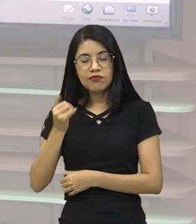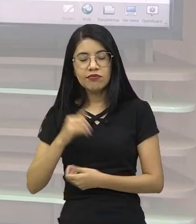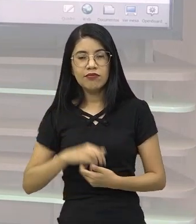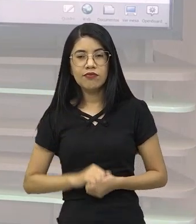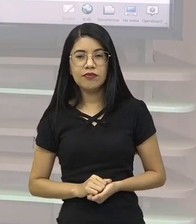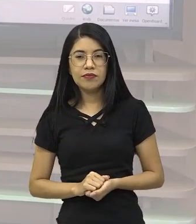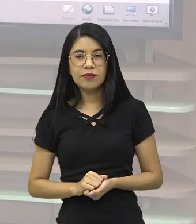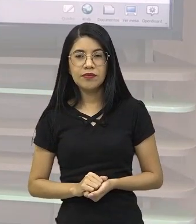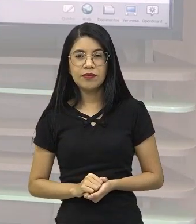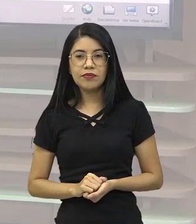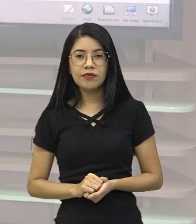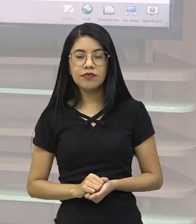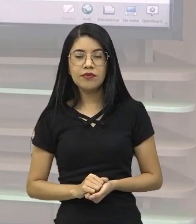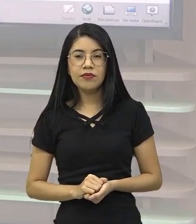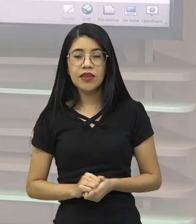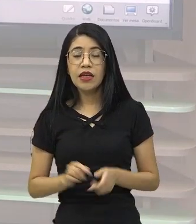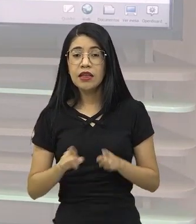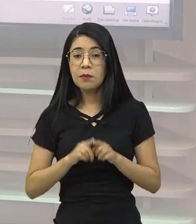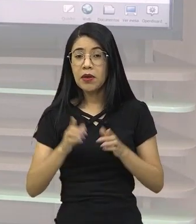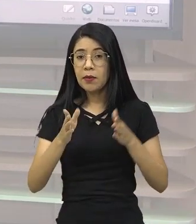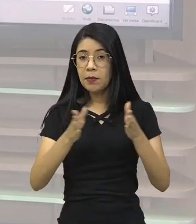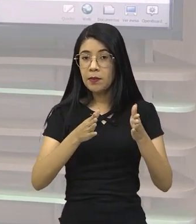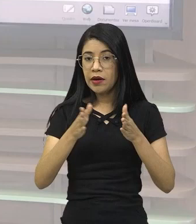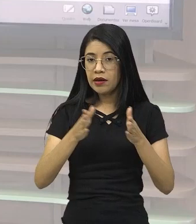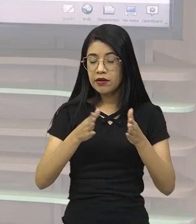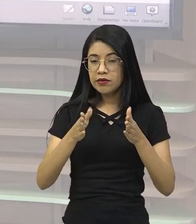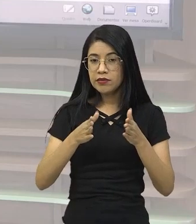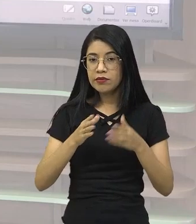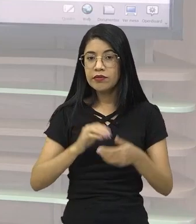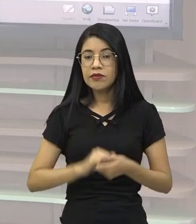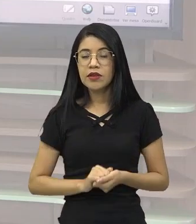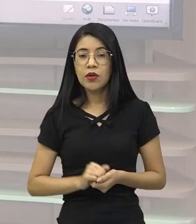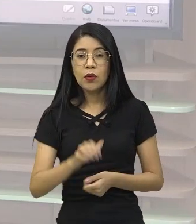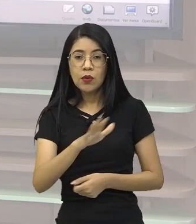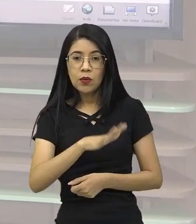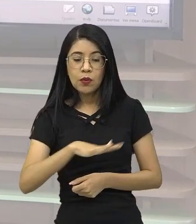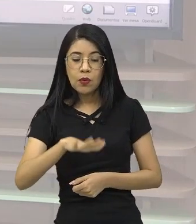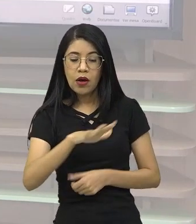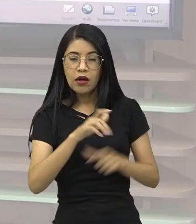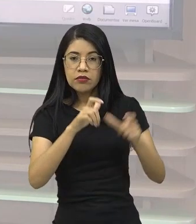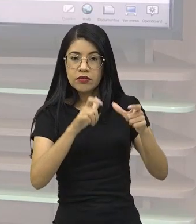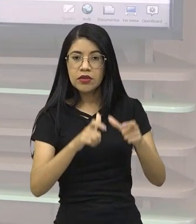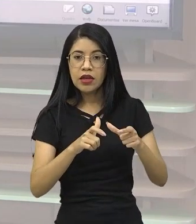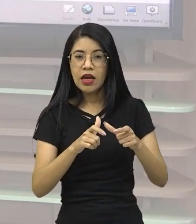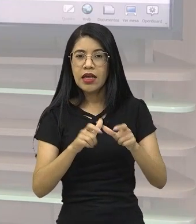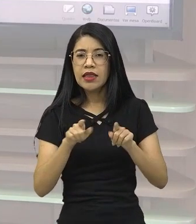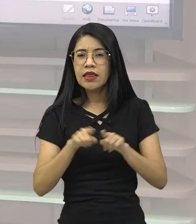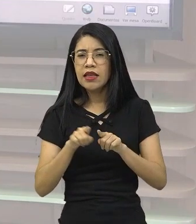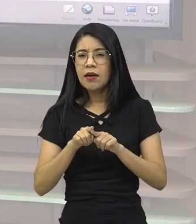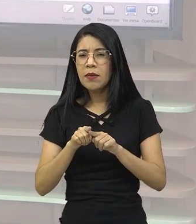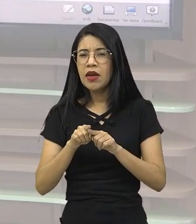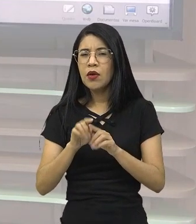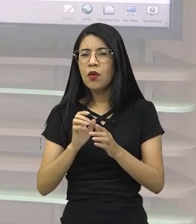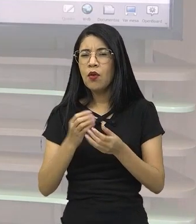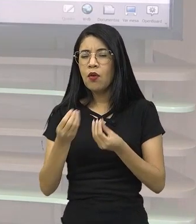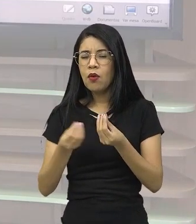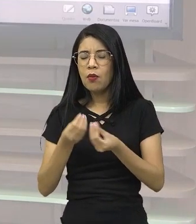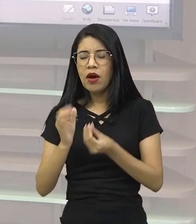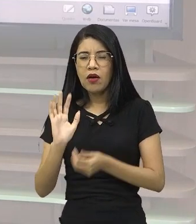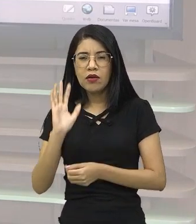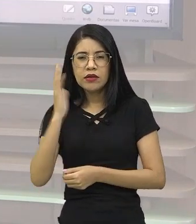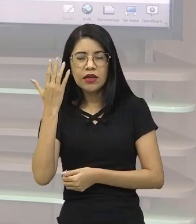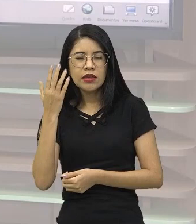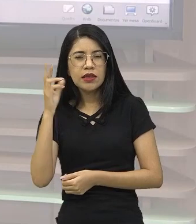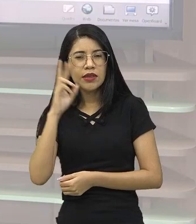caso, nós temos também o tempo, temos também o espaço e o enredo em si, a trama, a história em